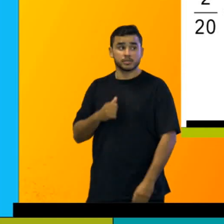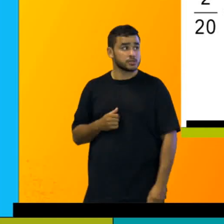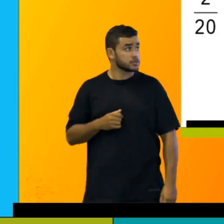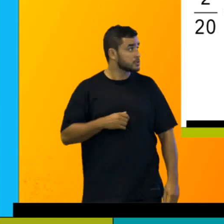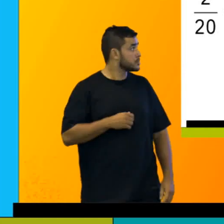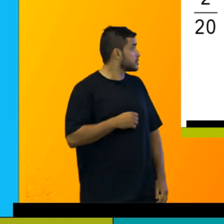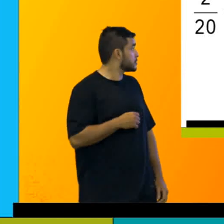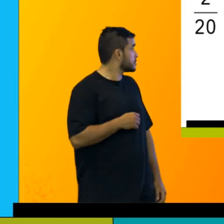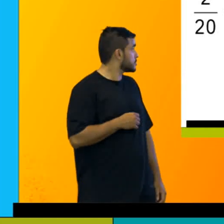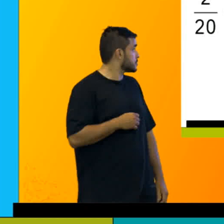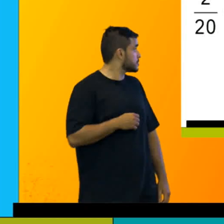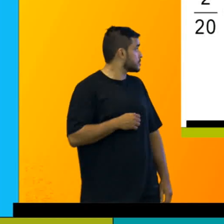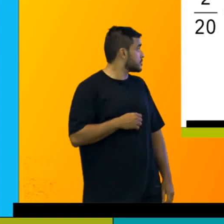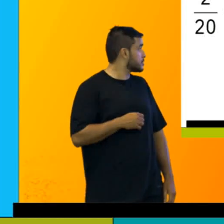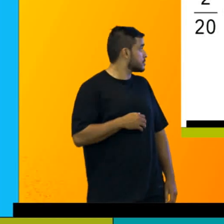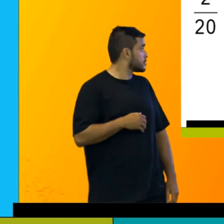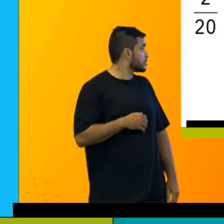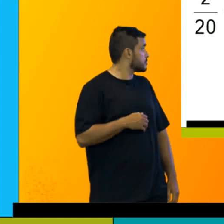multiplicar aqui